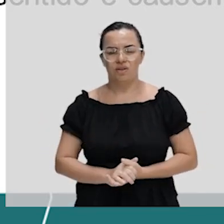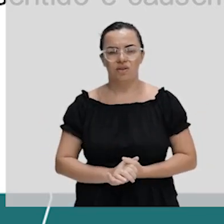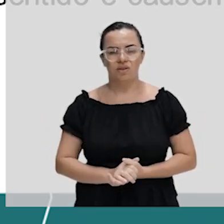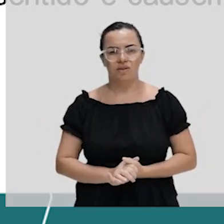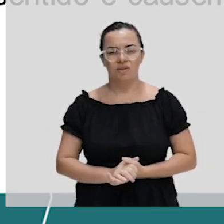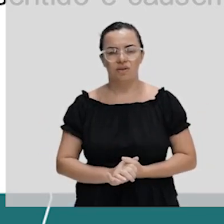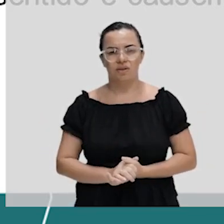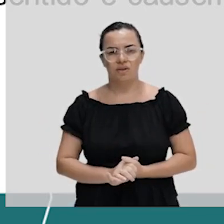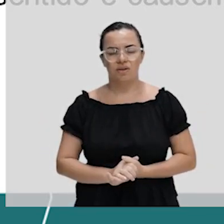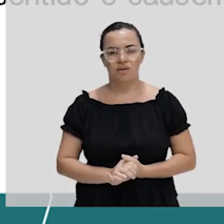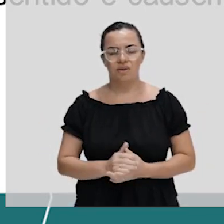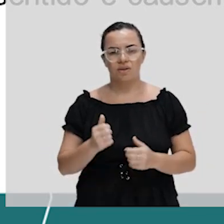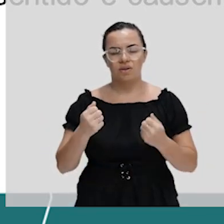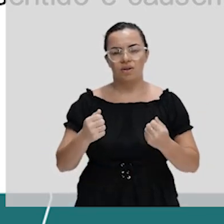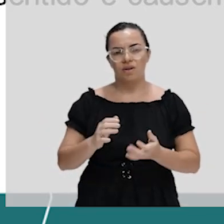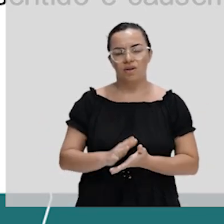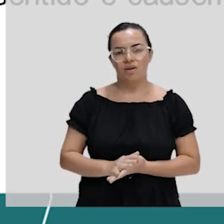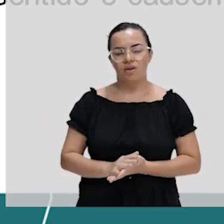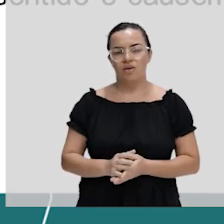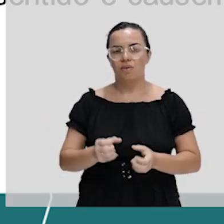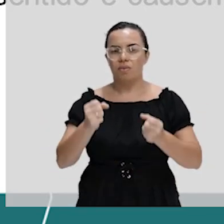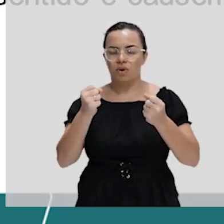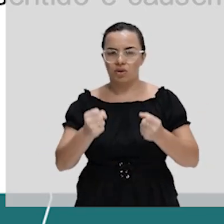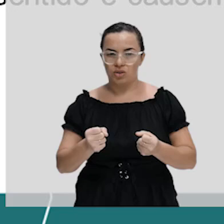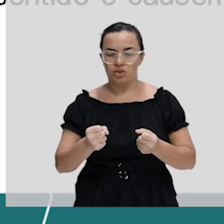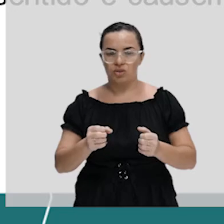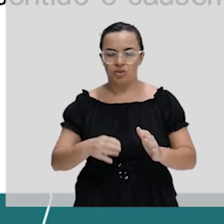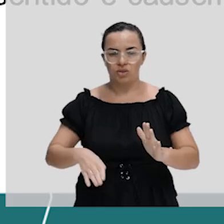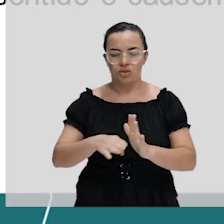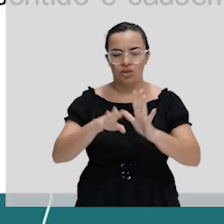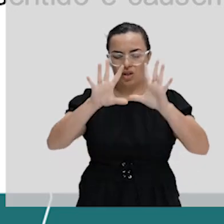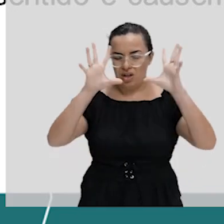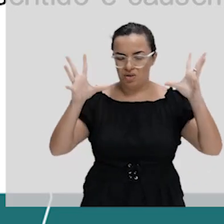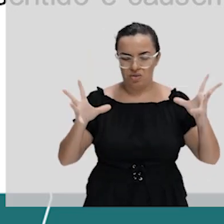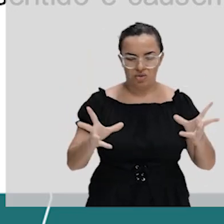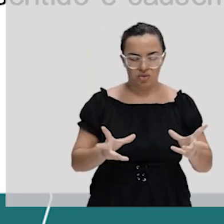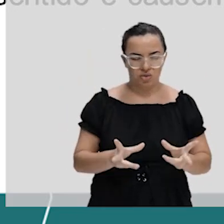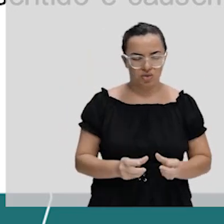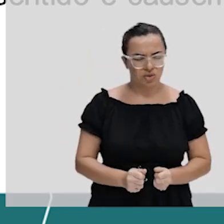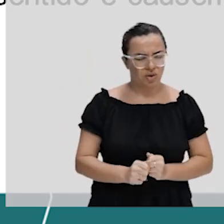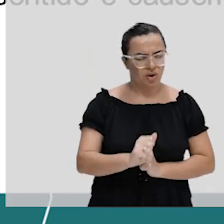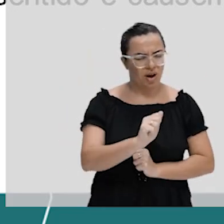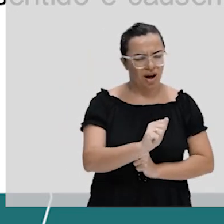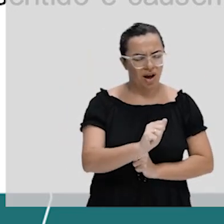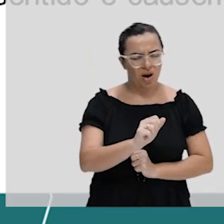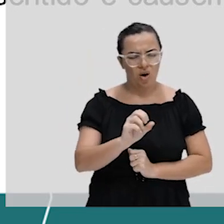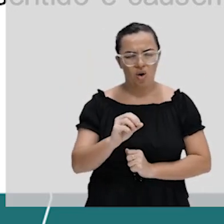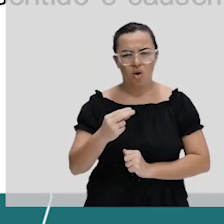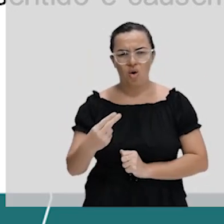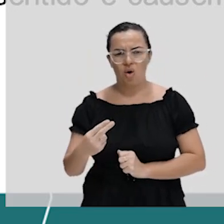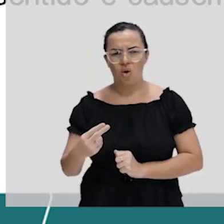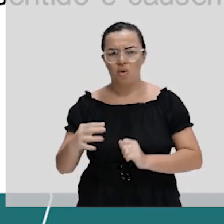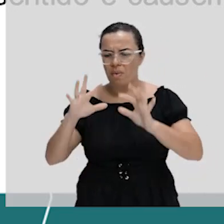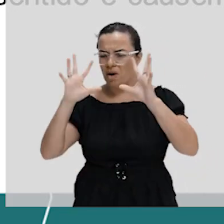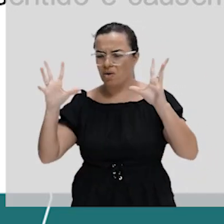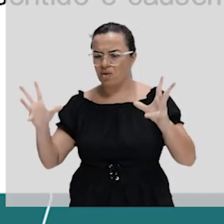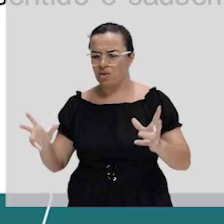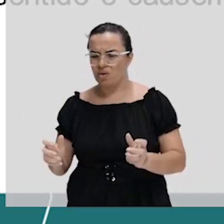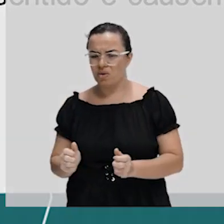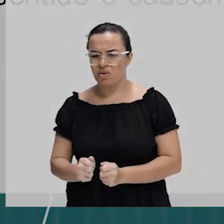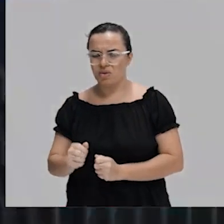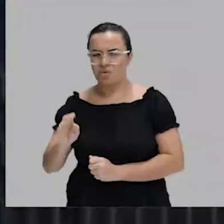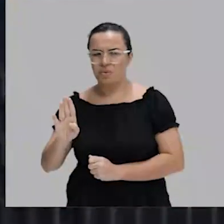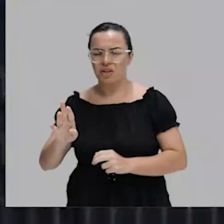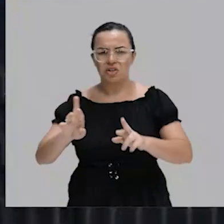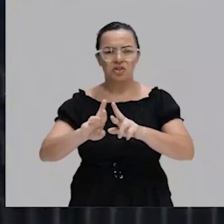dúbios, sentidos onde eu posso chegar a uma conclusão A e uma conclusão B, e no final das contas não saber o que é que o emissor quis